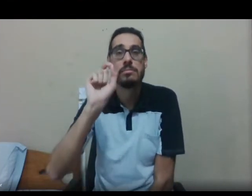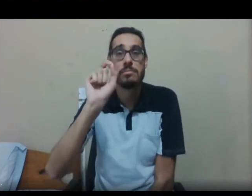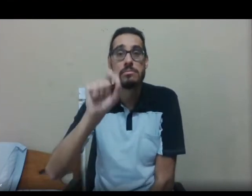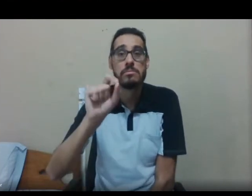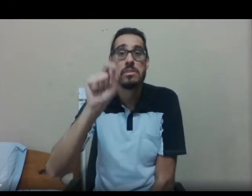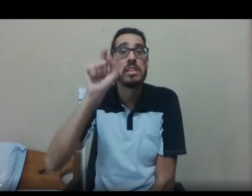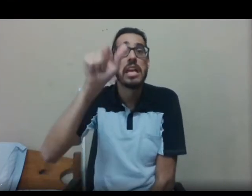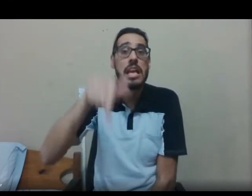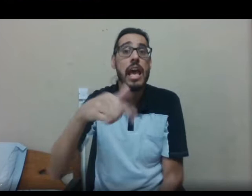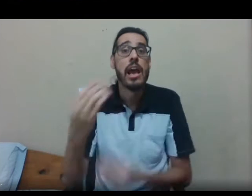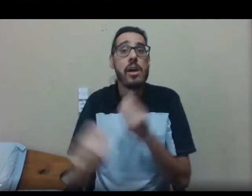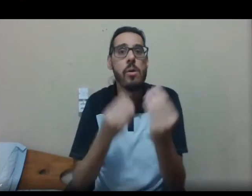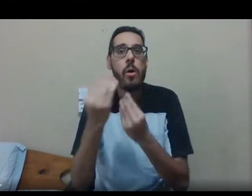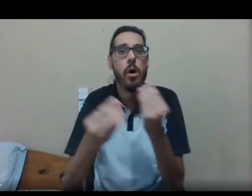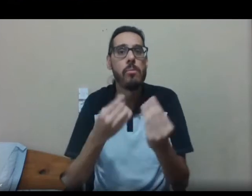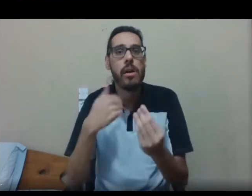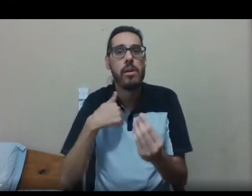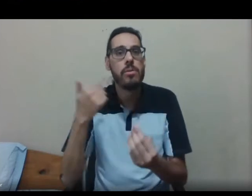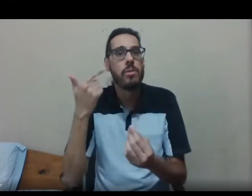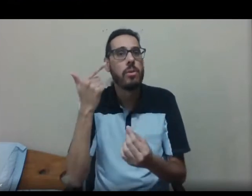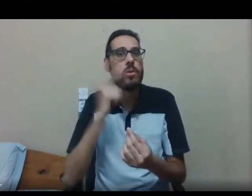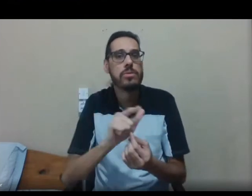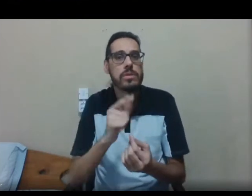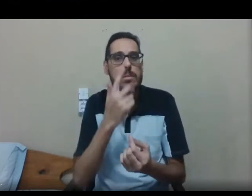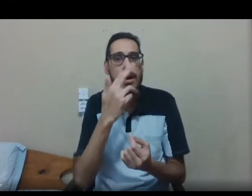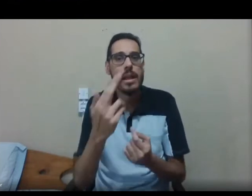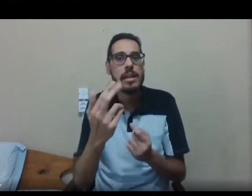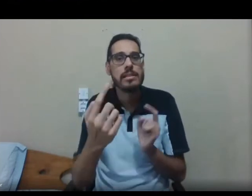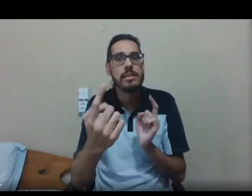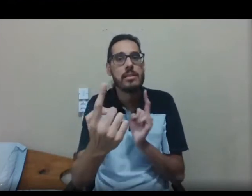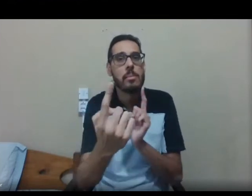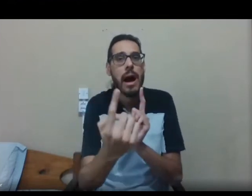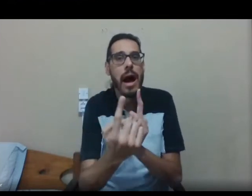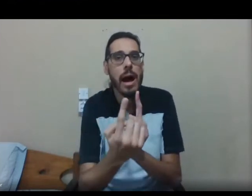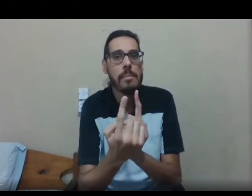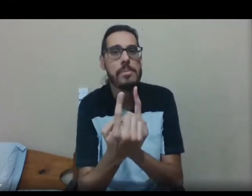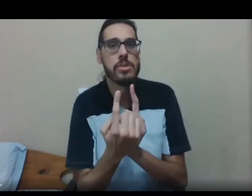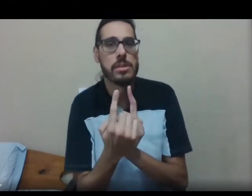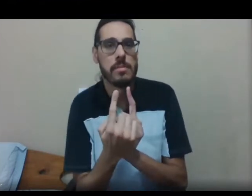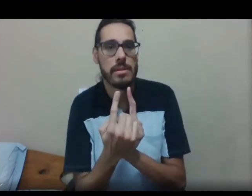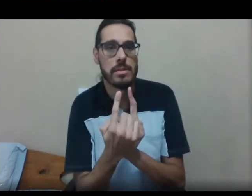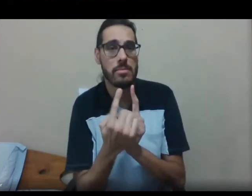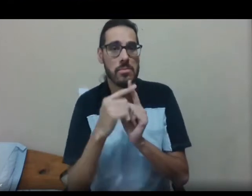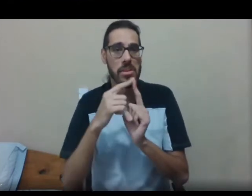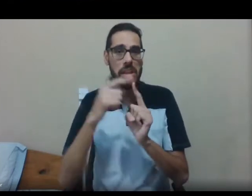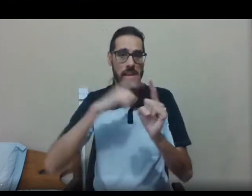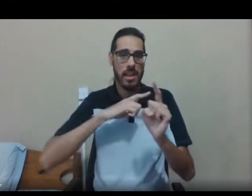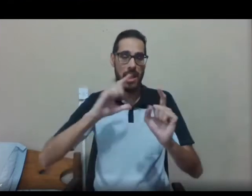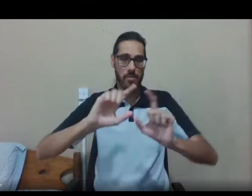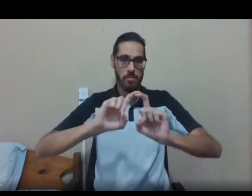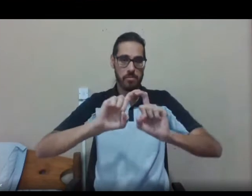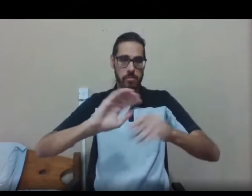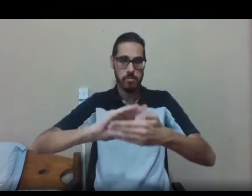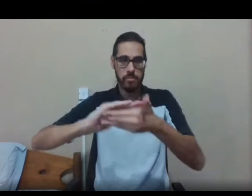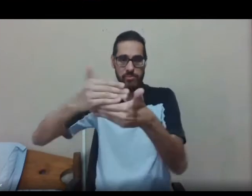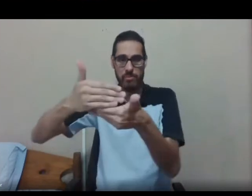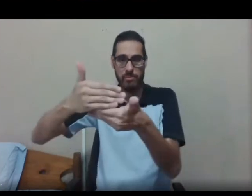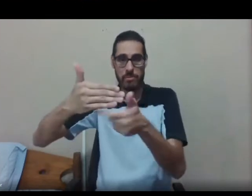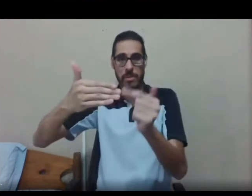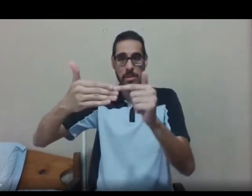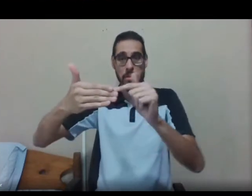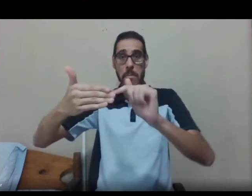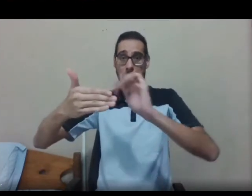né, e também podemos encontrar estudantes que serão também colaboradores da gente nesse caminho, nesse percurso. Lógico, todos